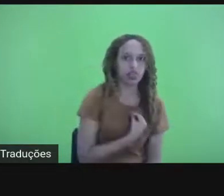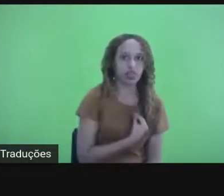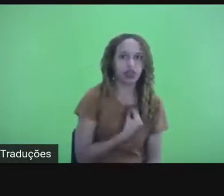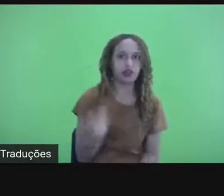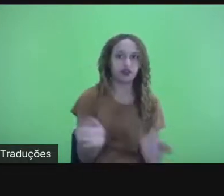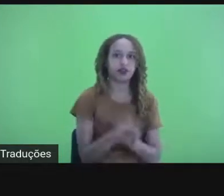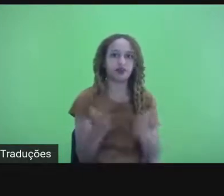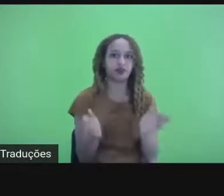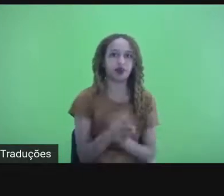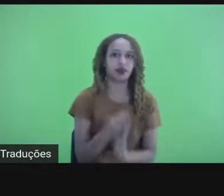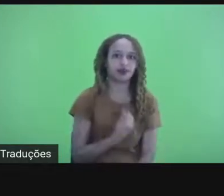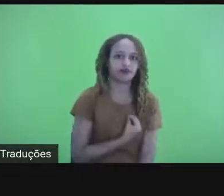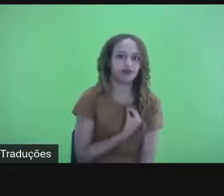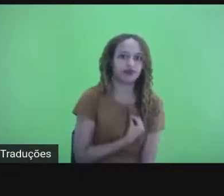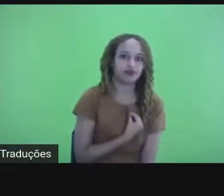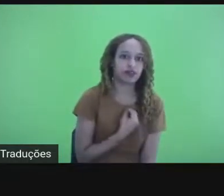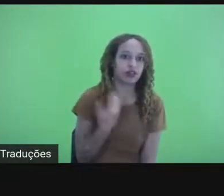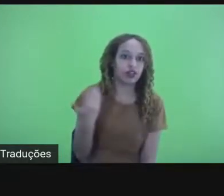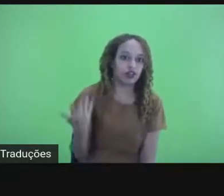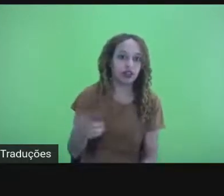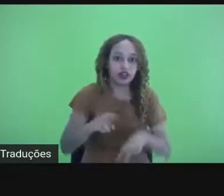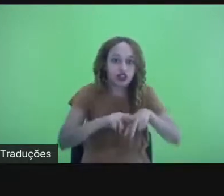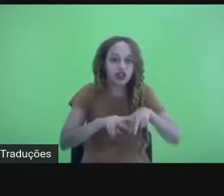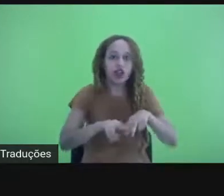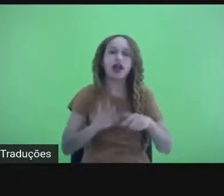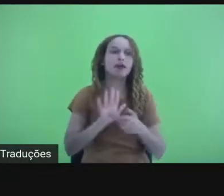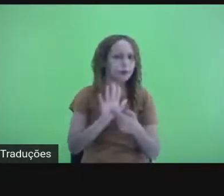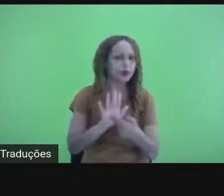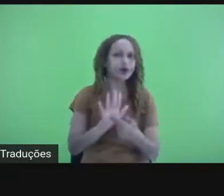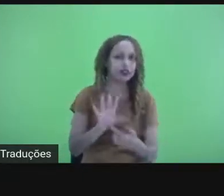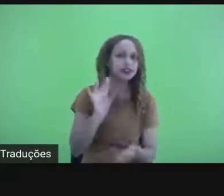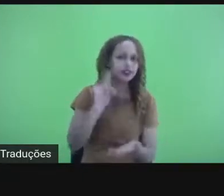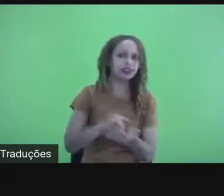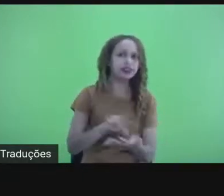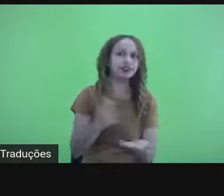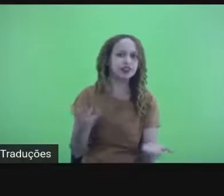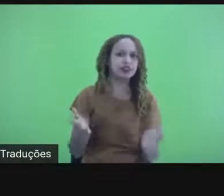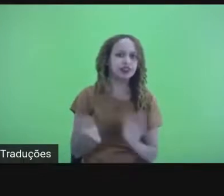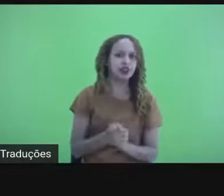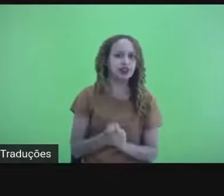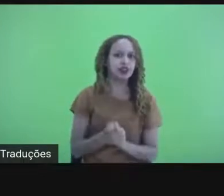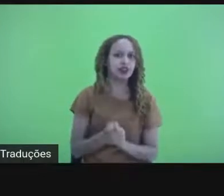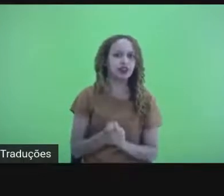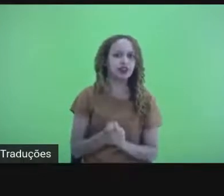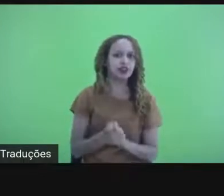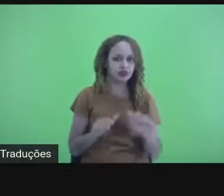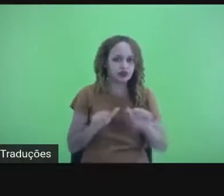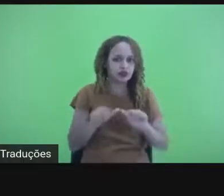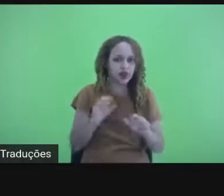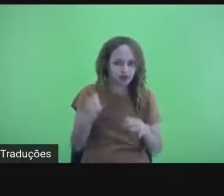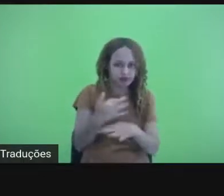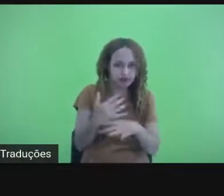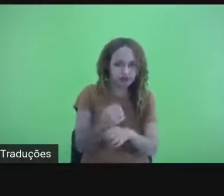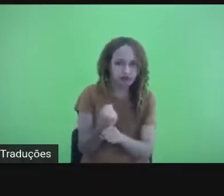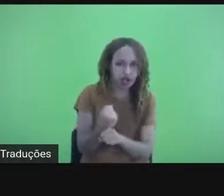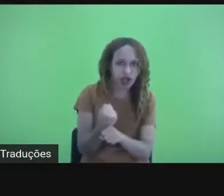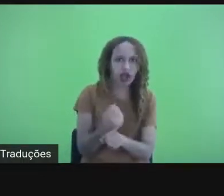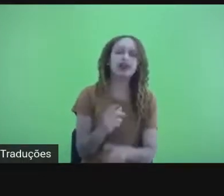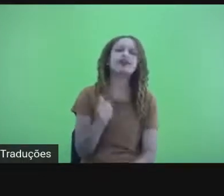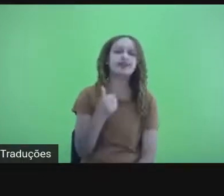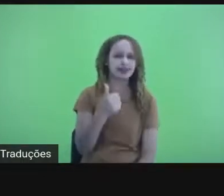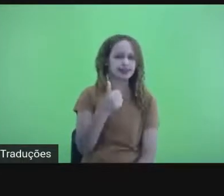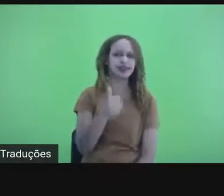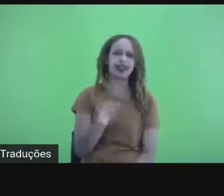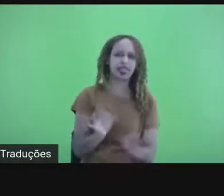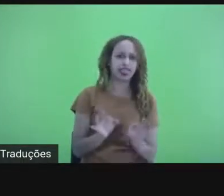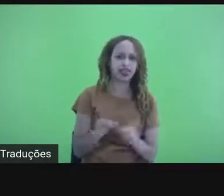vai ficar. A questão de gênero define a construção definiu a construção das cidades. Completamente definiu a construção das